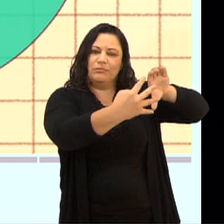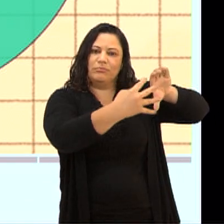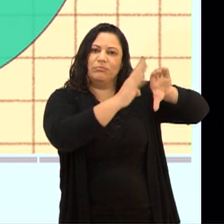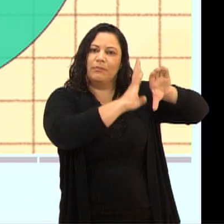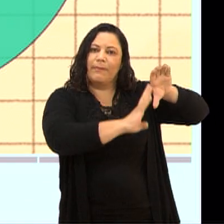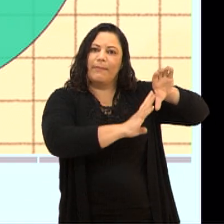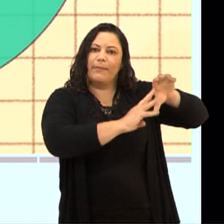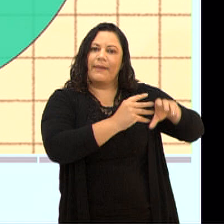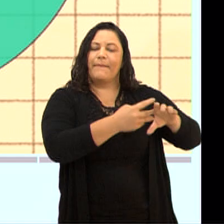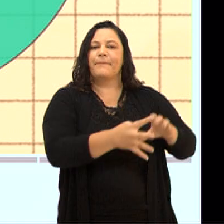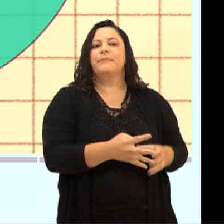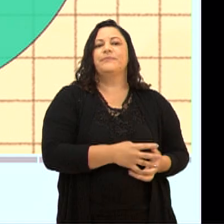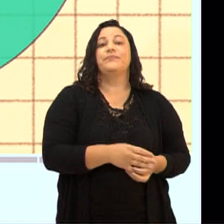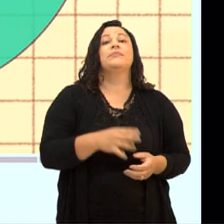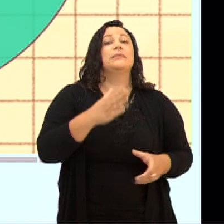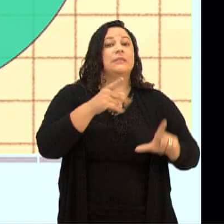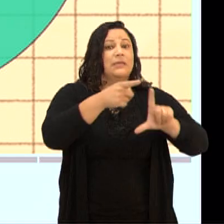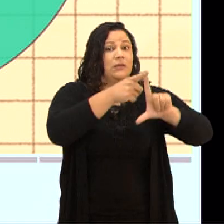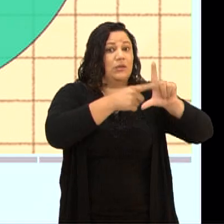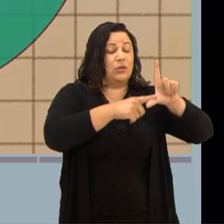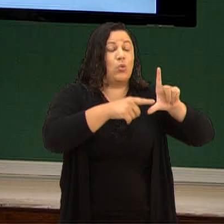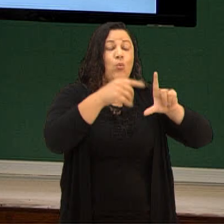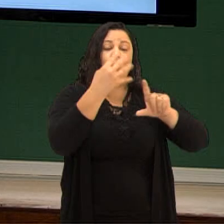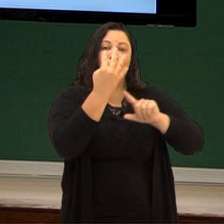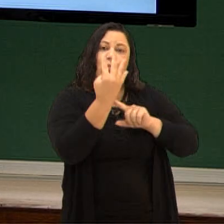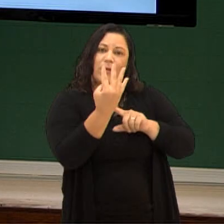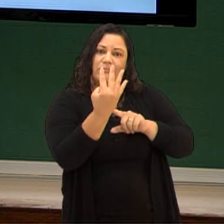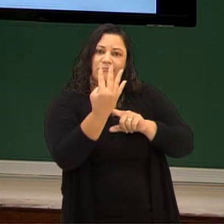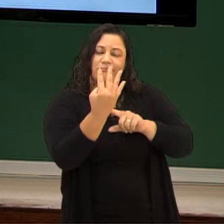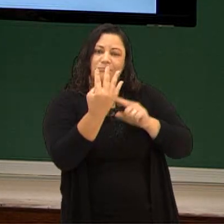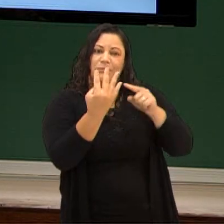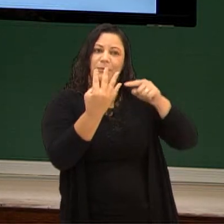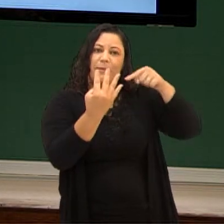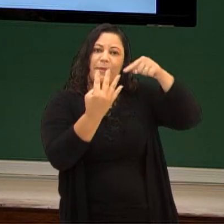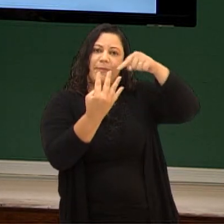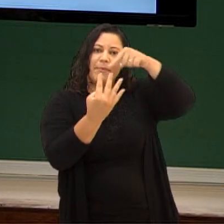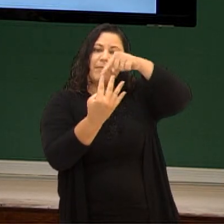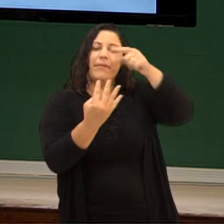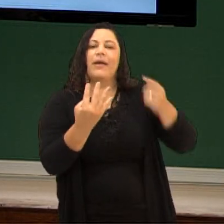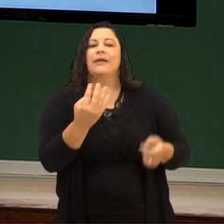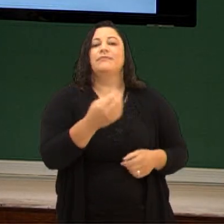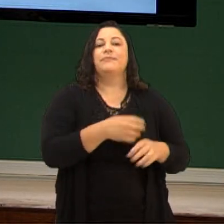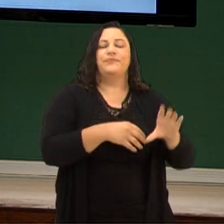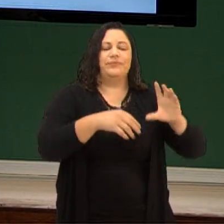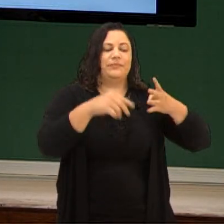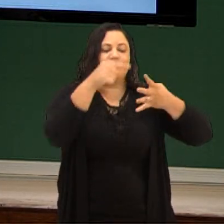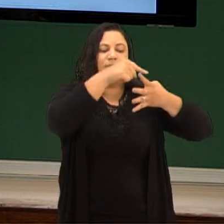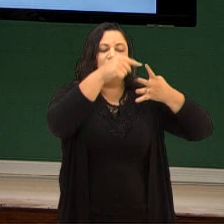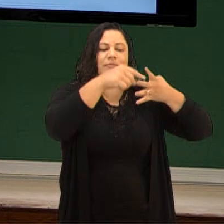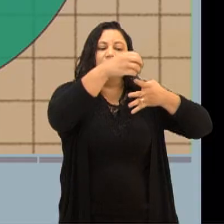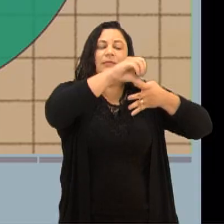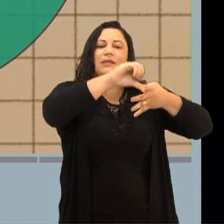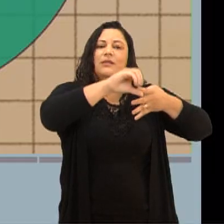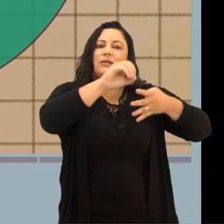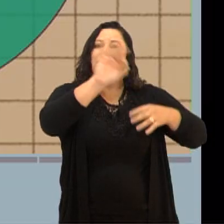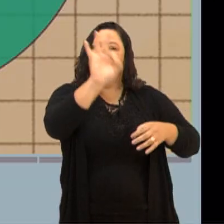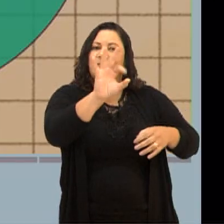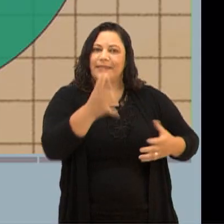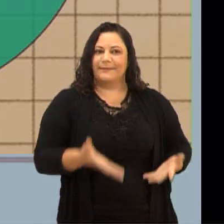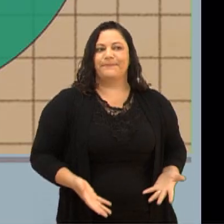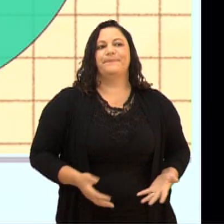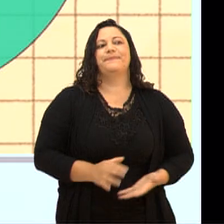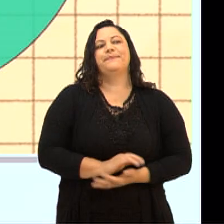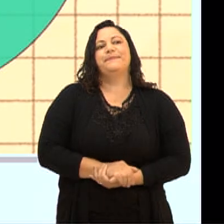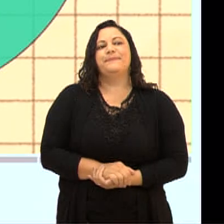tenho 4 ângulos retos. E os ângulos retos têm quantos graus? 90 graus. Vamos conferir?